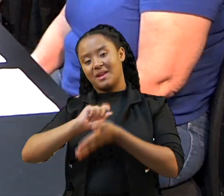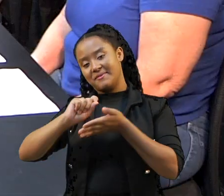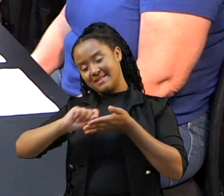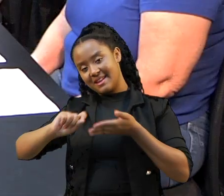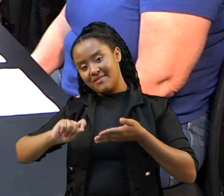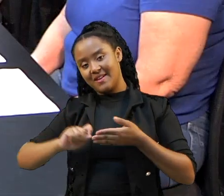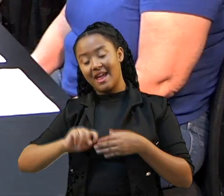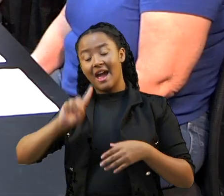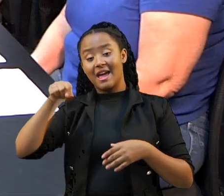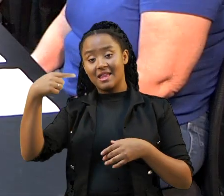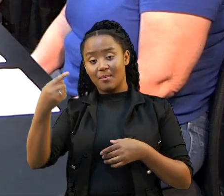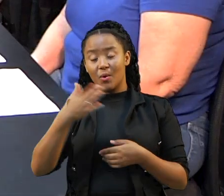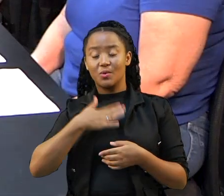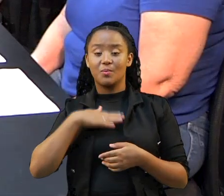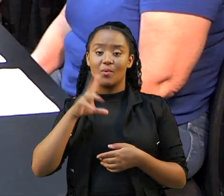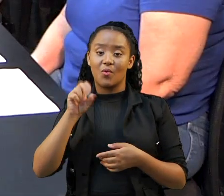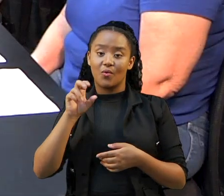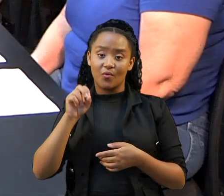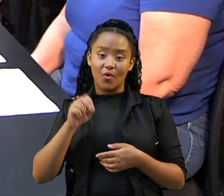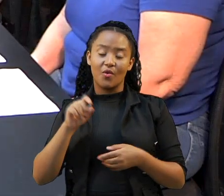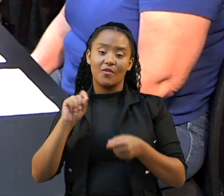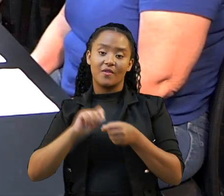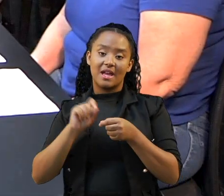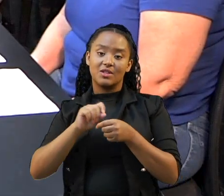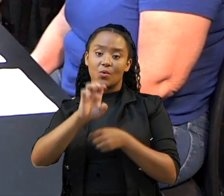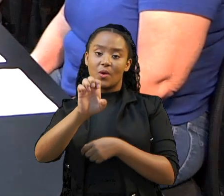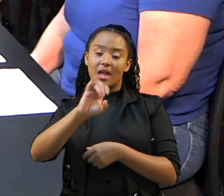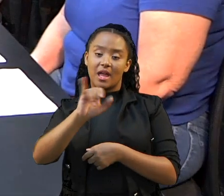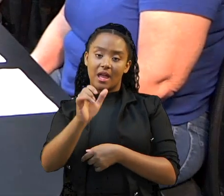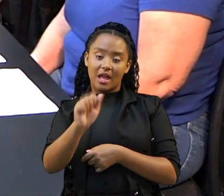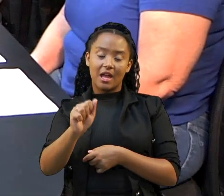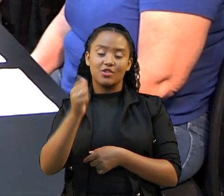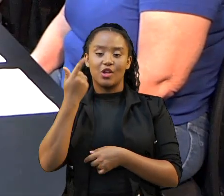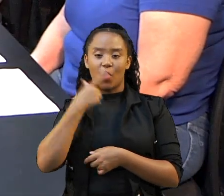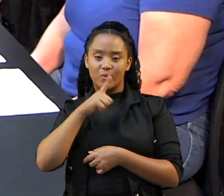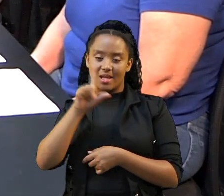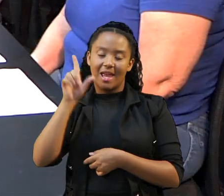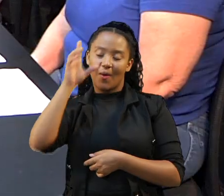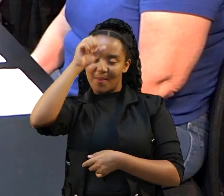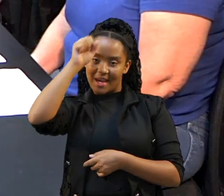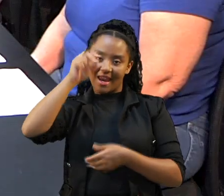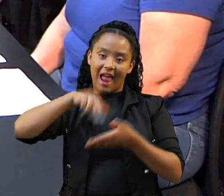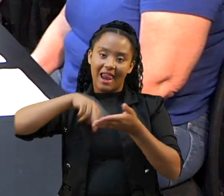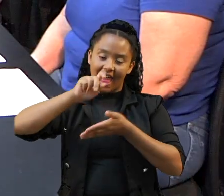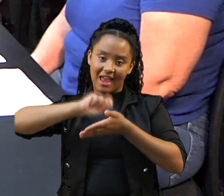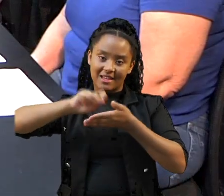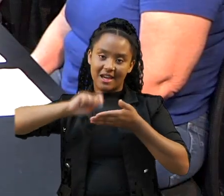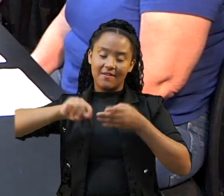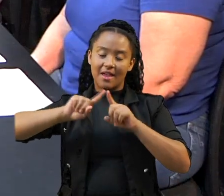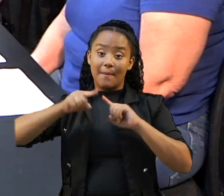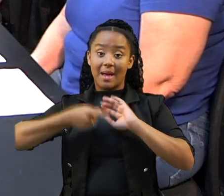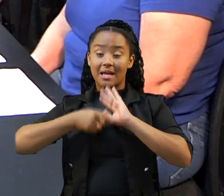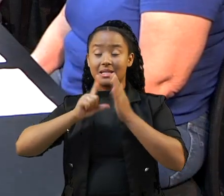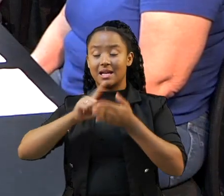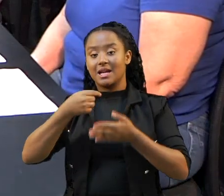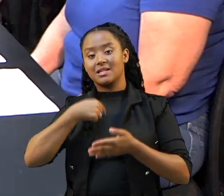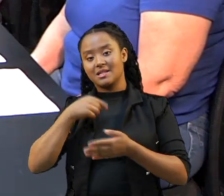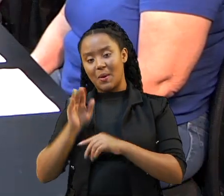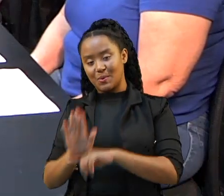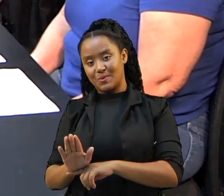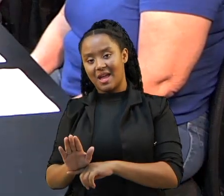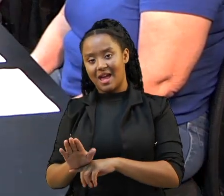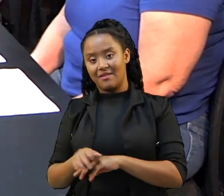ele fez EJA, ele conseguiu aprender a ler, escrever, ele começou a documentar, mas eu acho que é tudo documentada